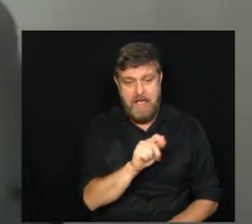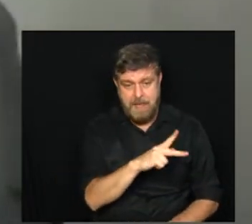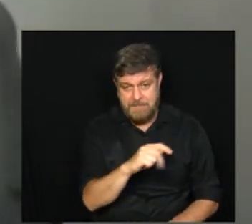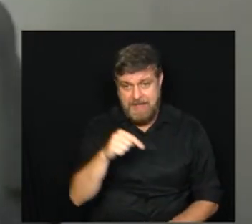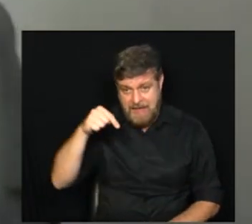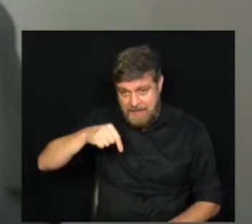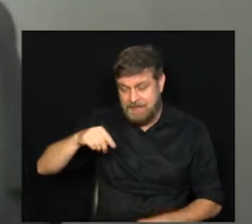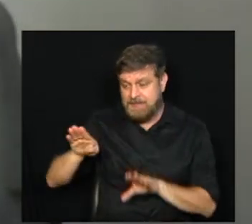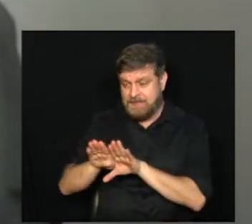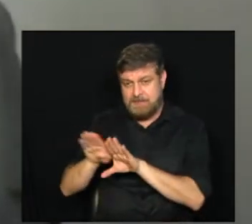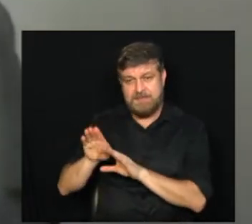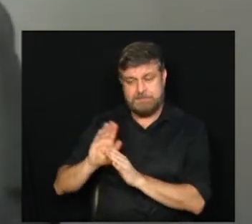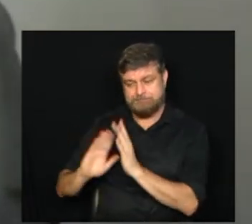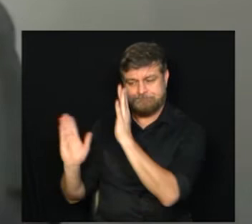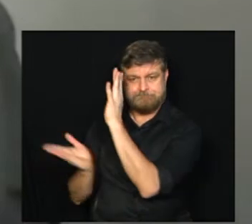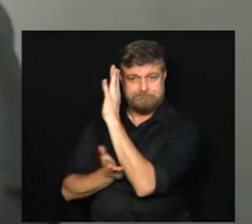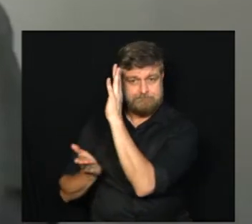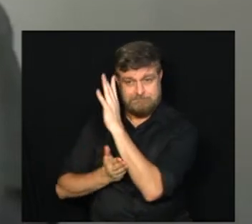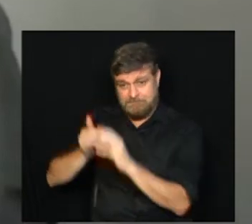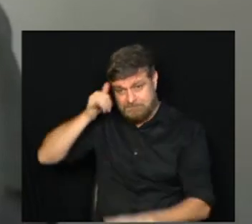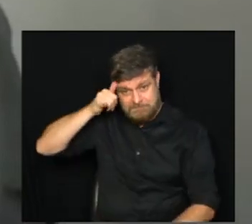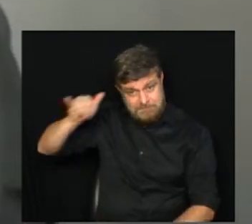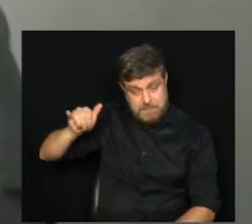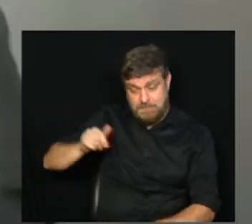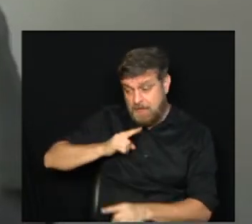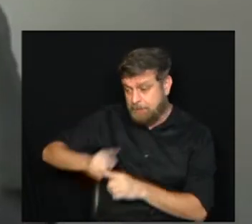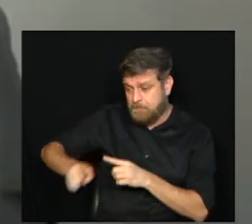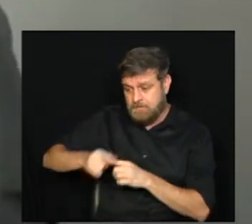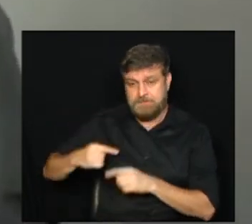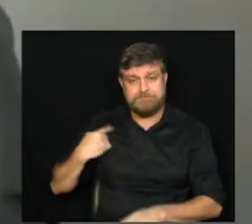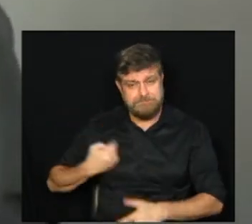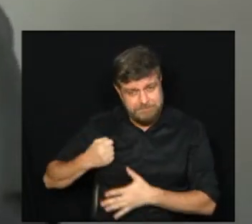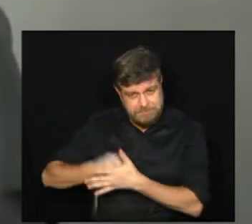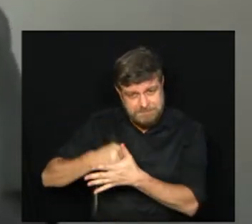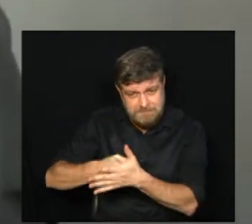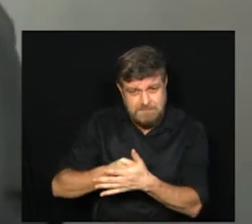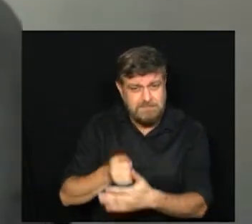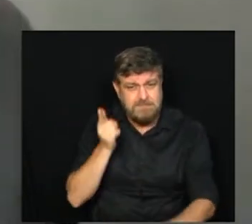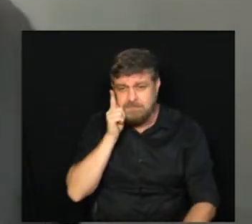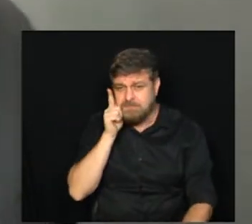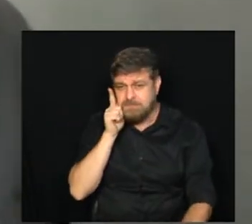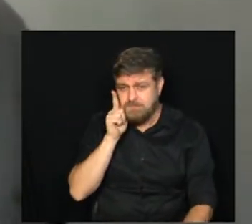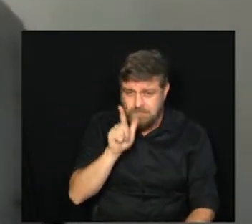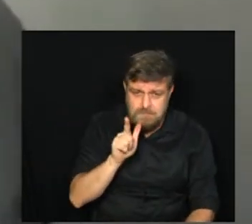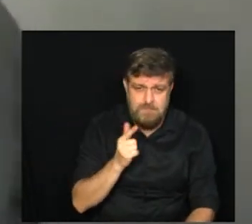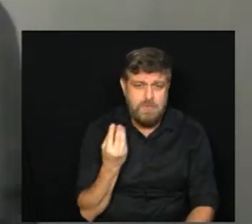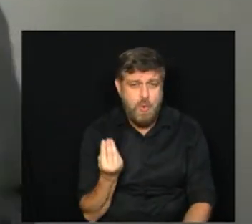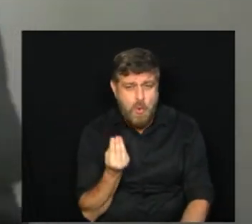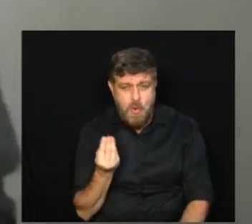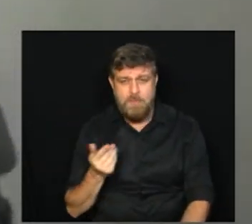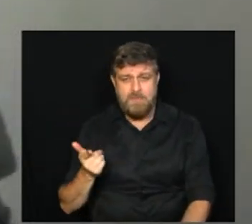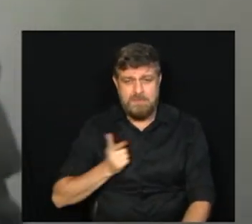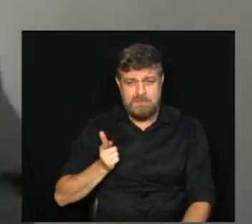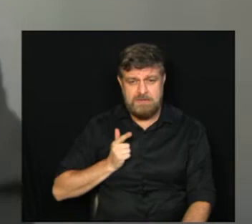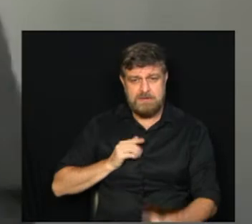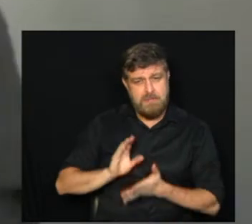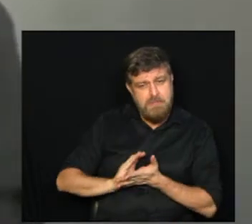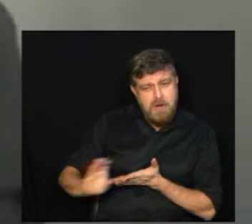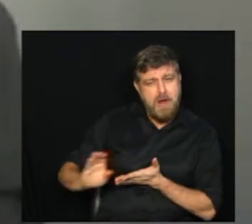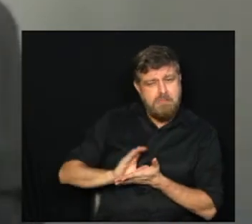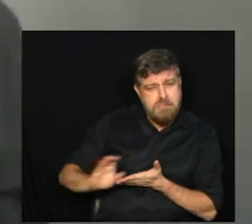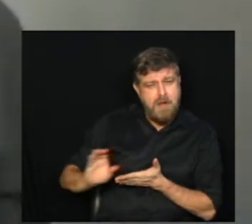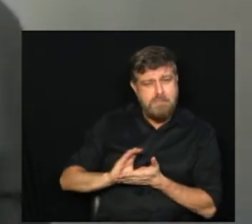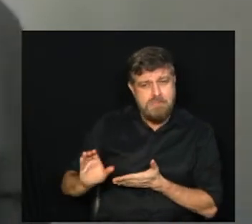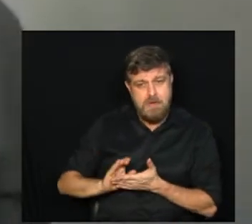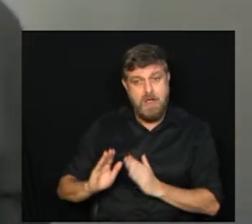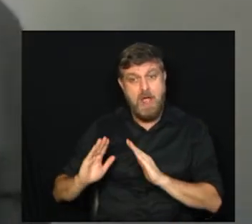APA também, e a gente luta, e agora conseguimos, né, através de contrapartidas, de uma